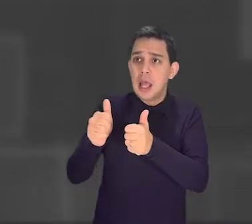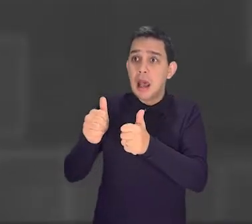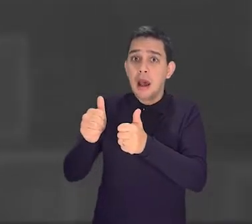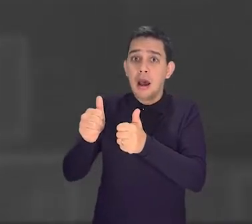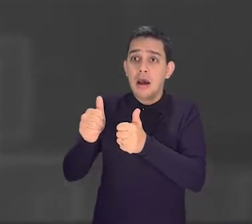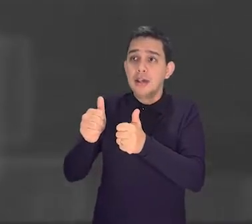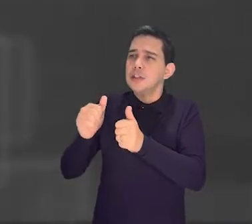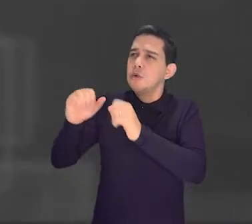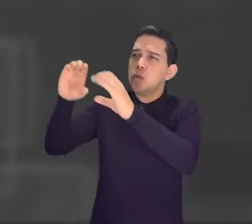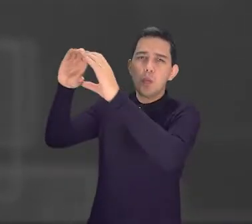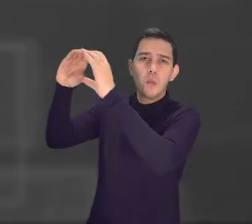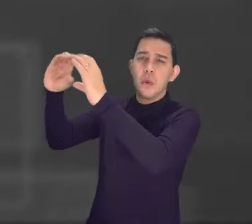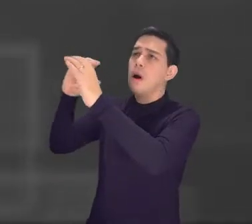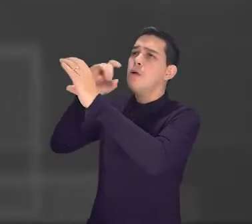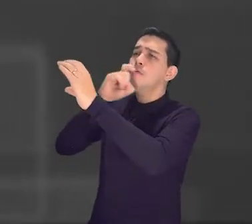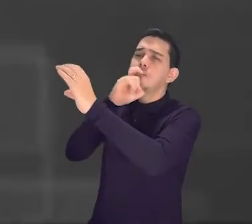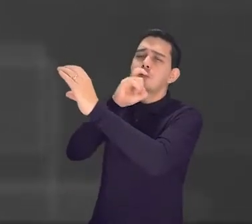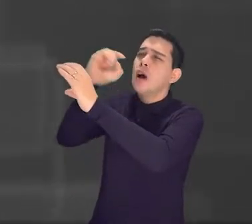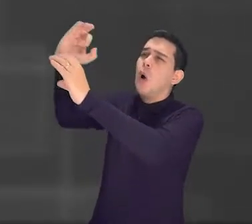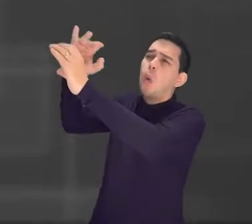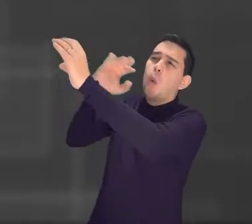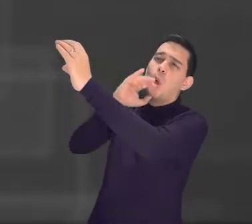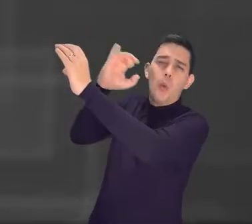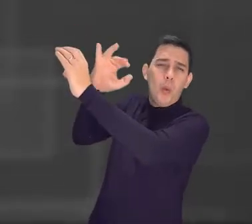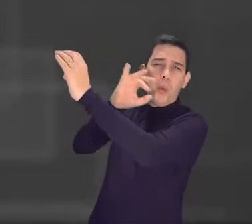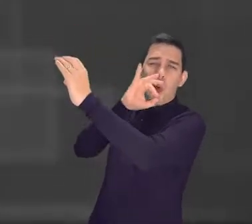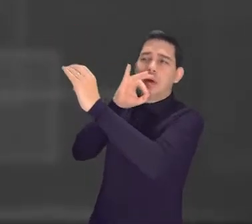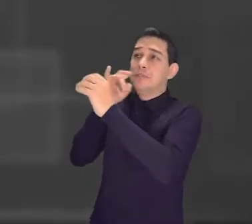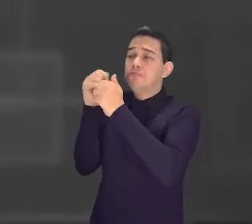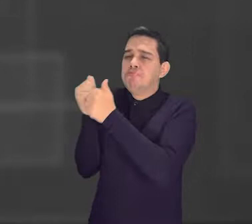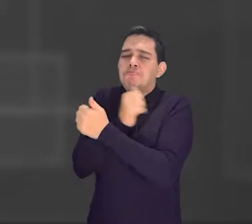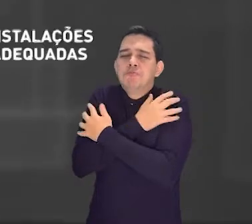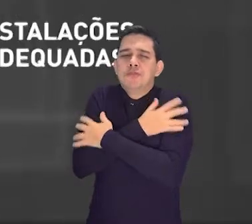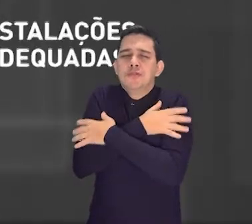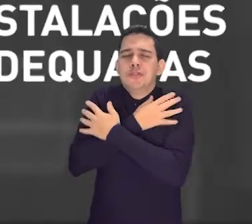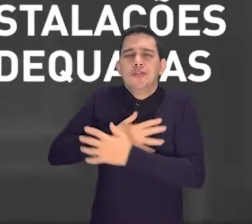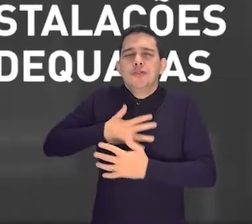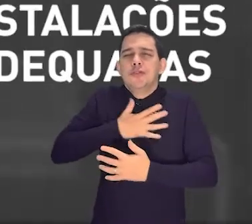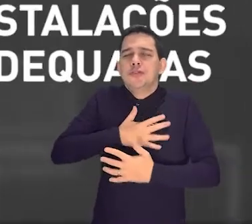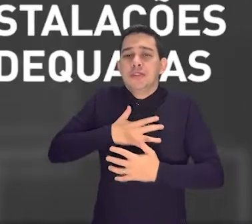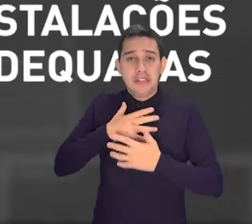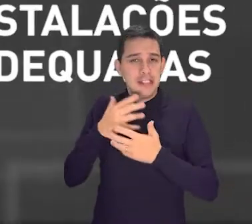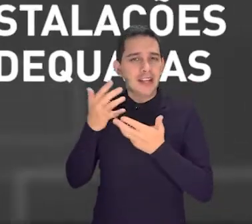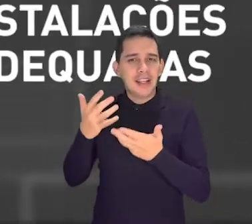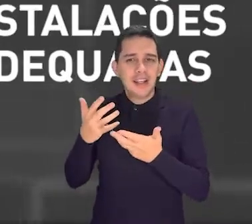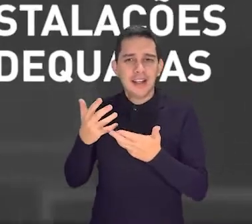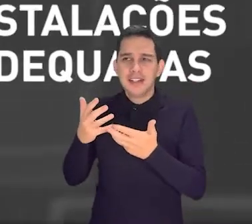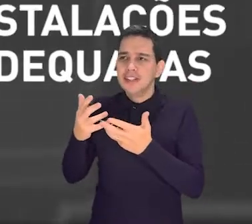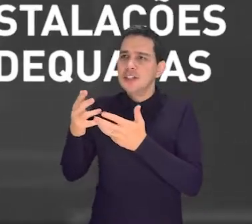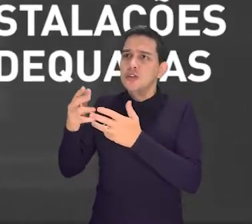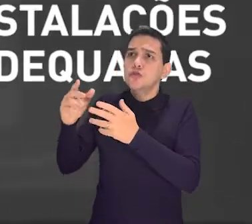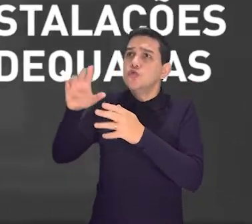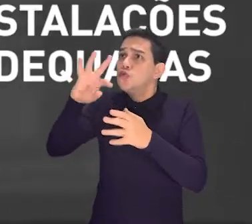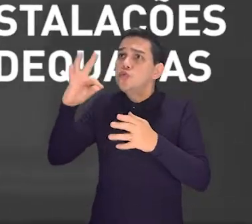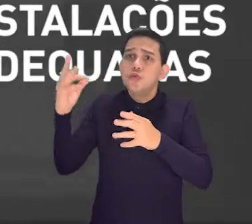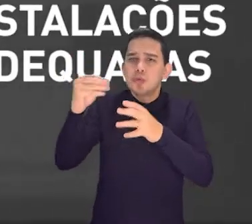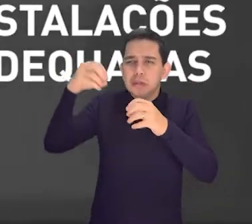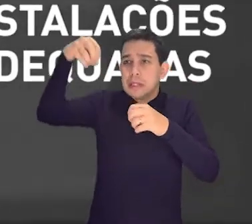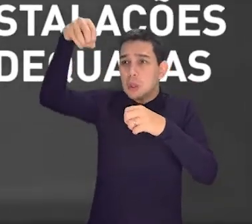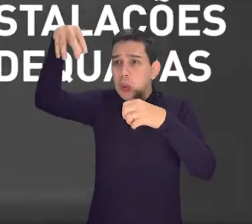questão da climatização do ambiente e funcionamento adequado das instalações,